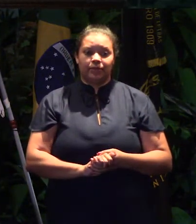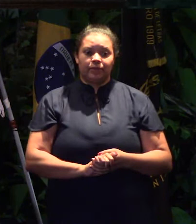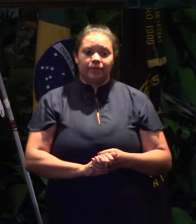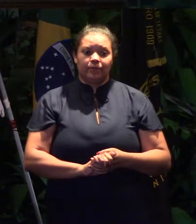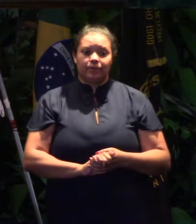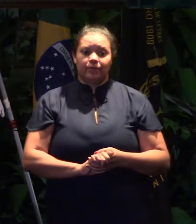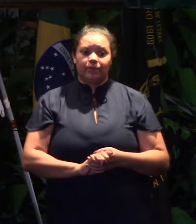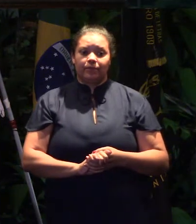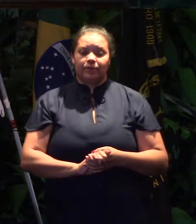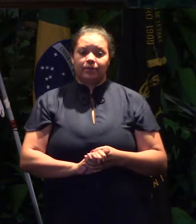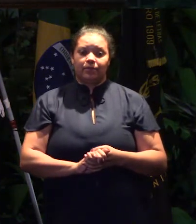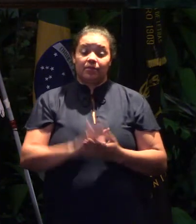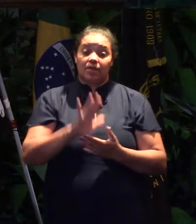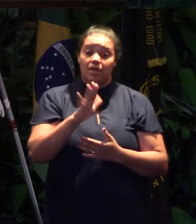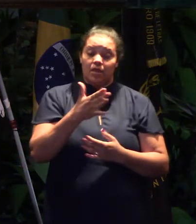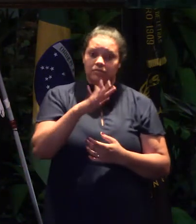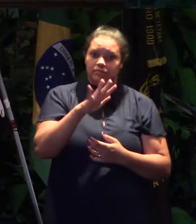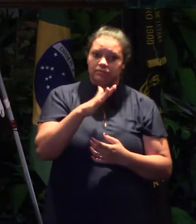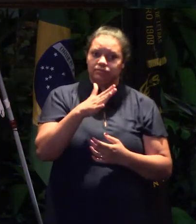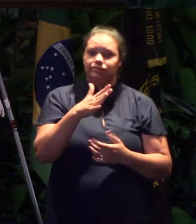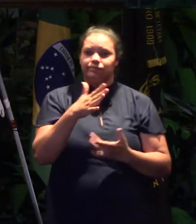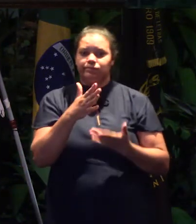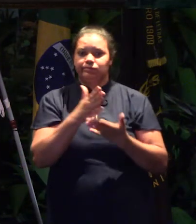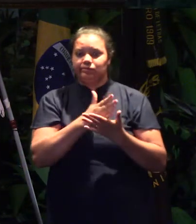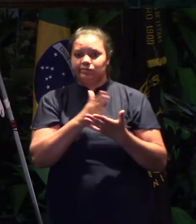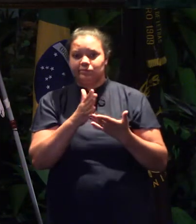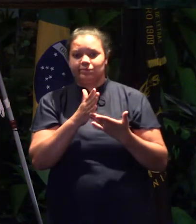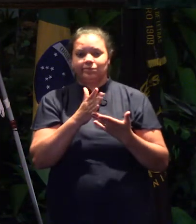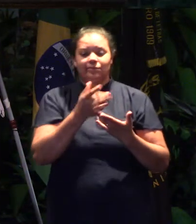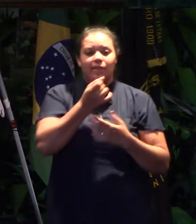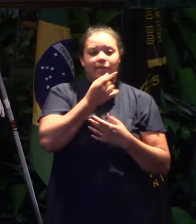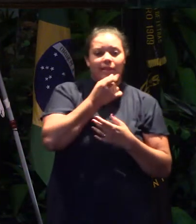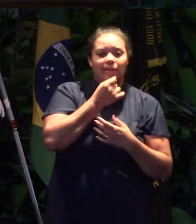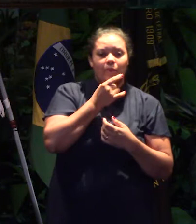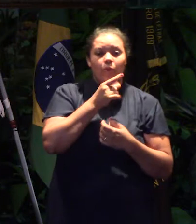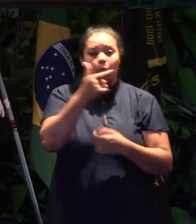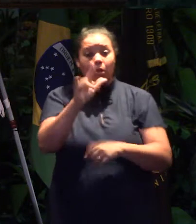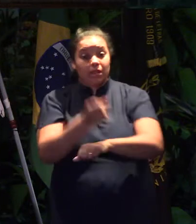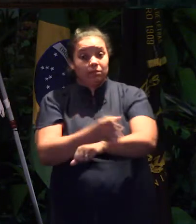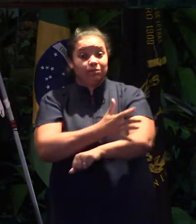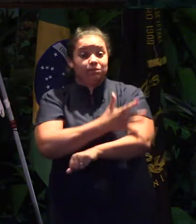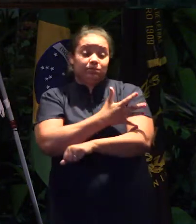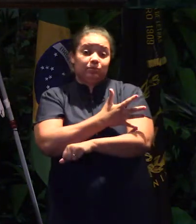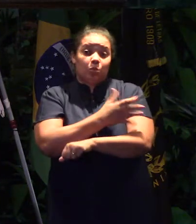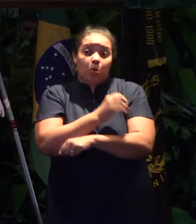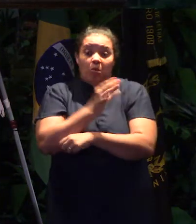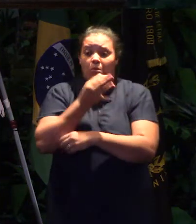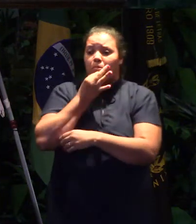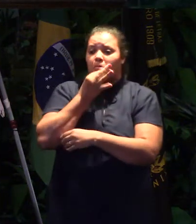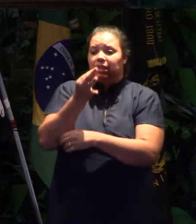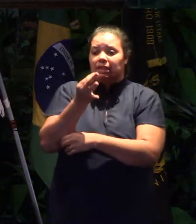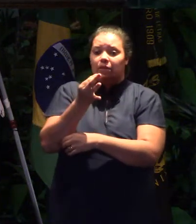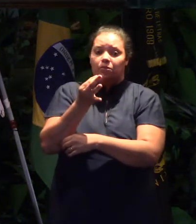os quais, algumas vezes, são caracterizados pelo humor, outras pela emoção e até mesmo pela crítica social.